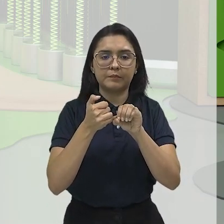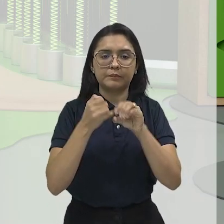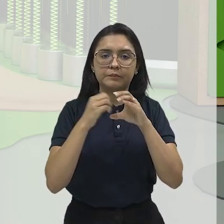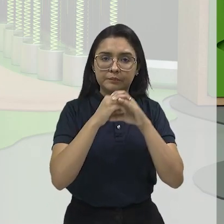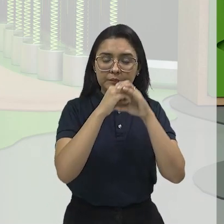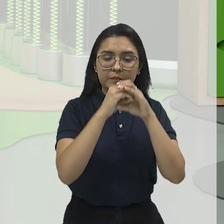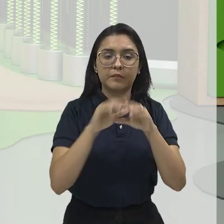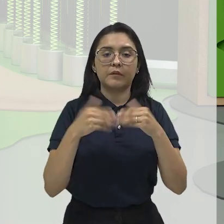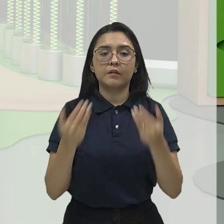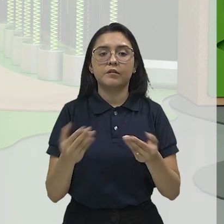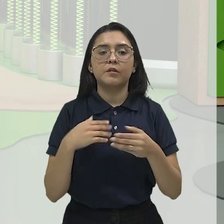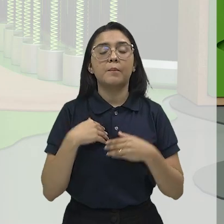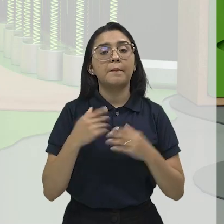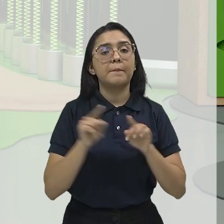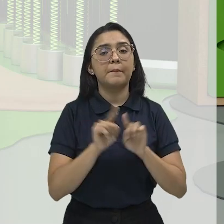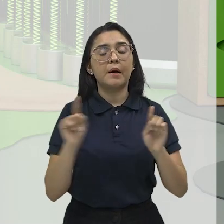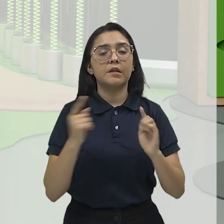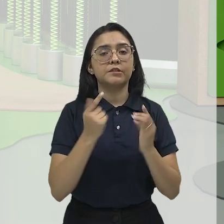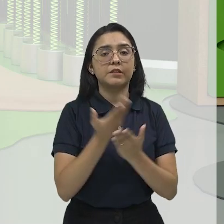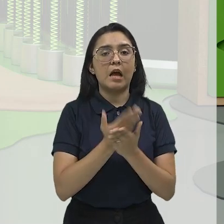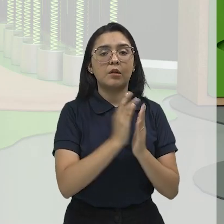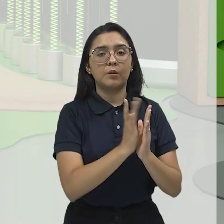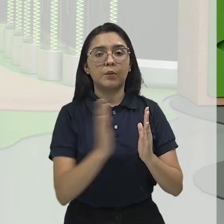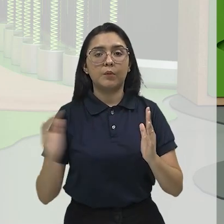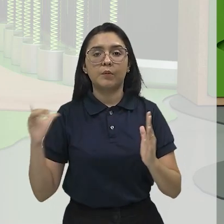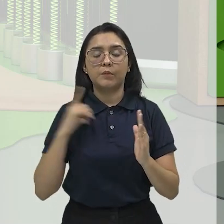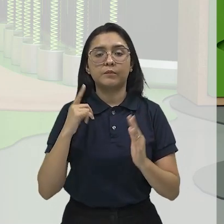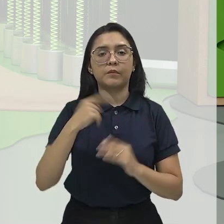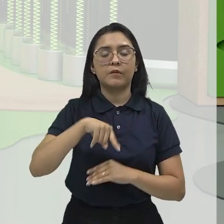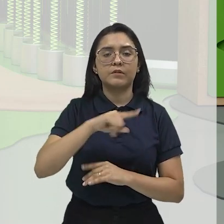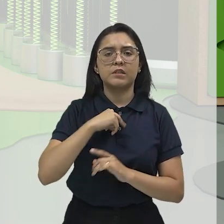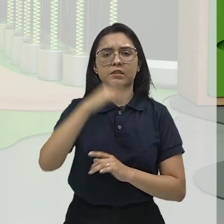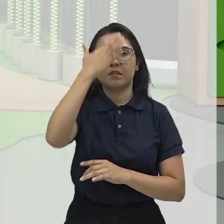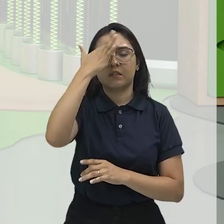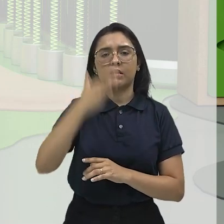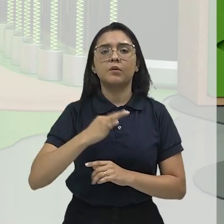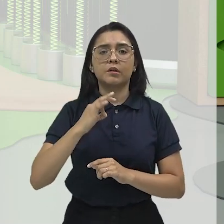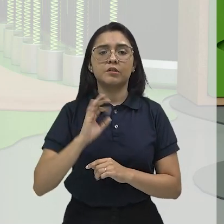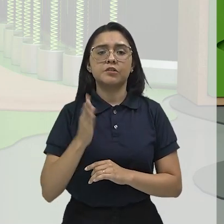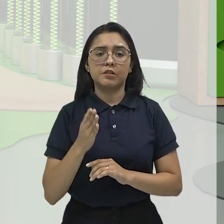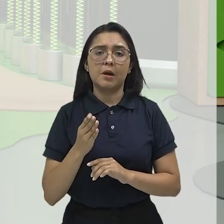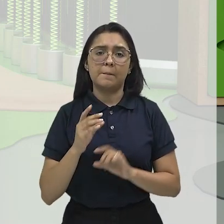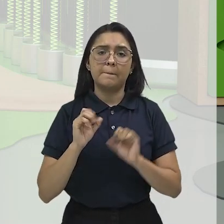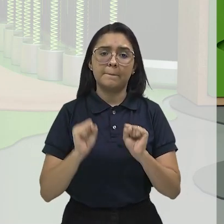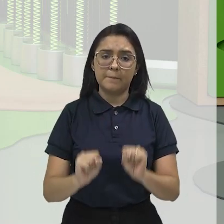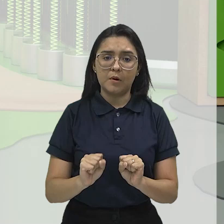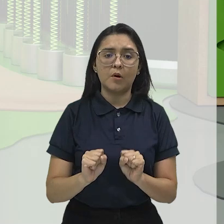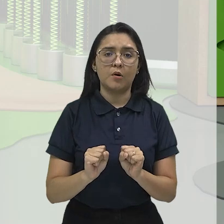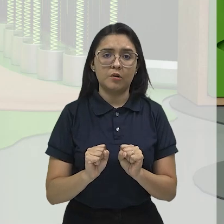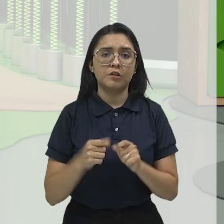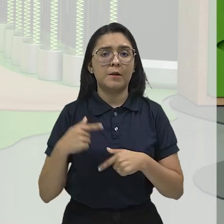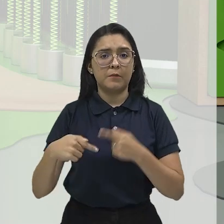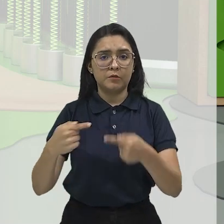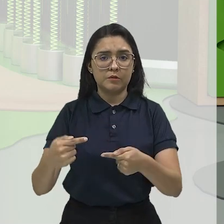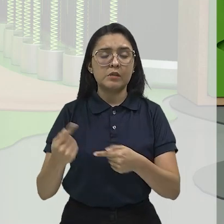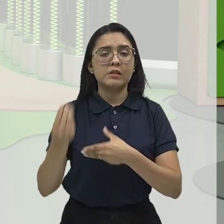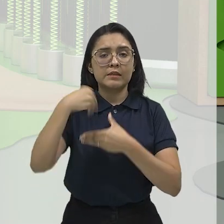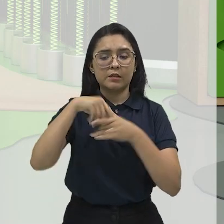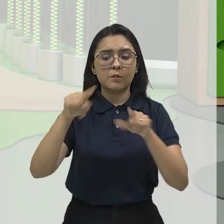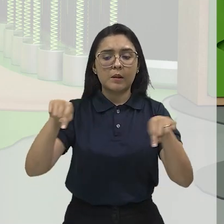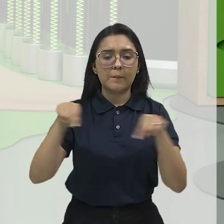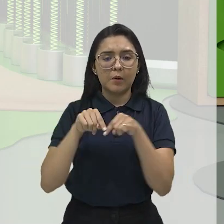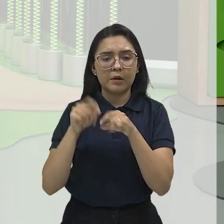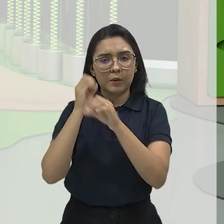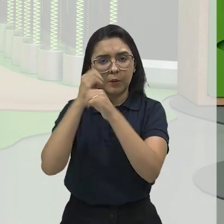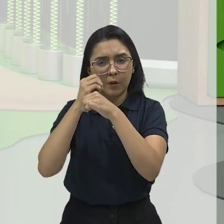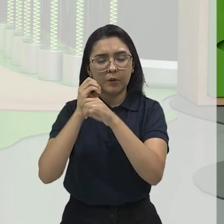o processo natural de fecundação, mas é necessário vocês entenderem que já pode ser reproduzido em laboratório, né?